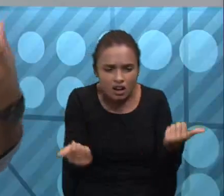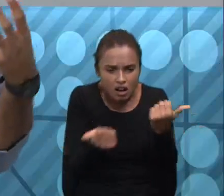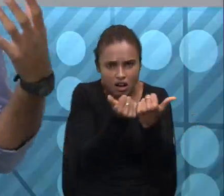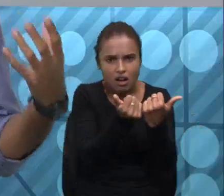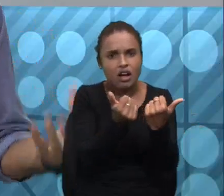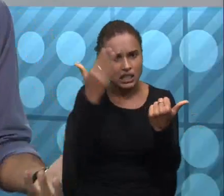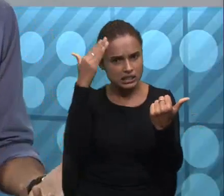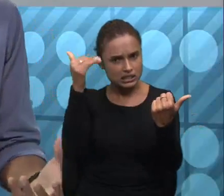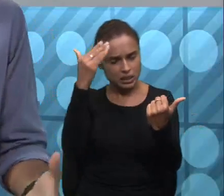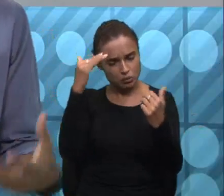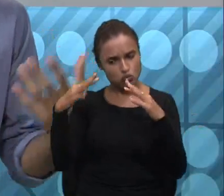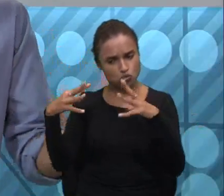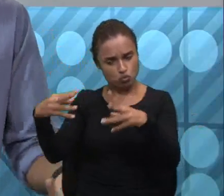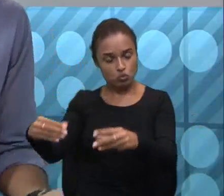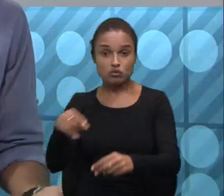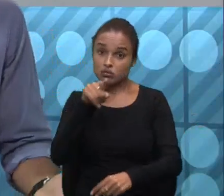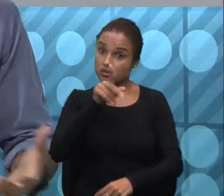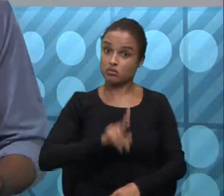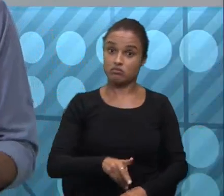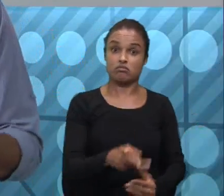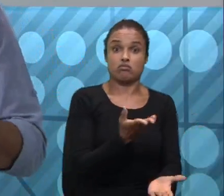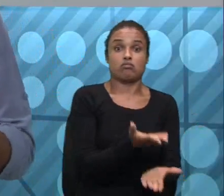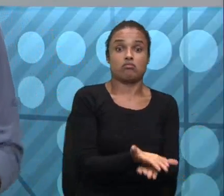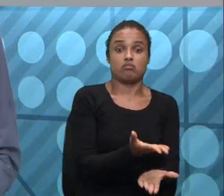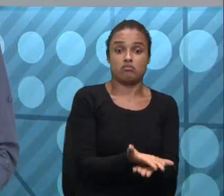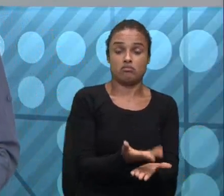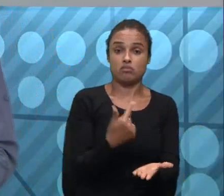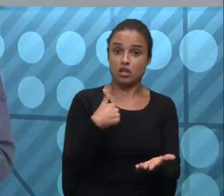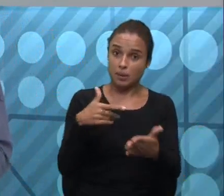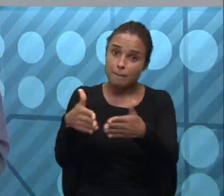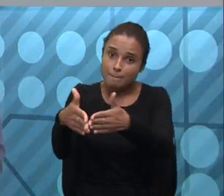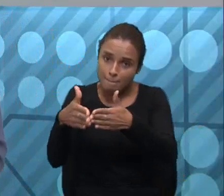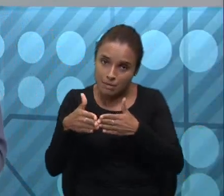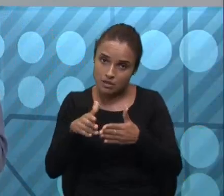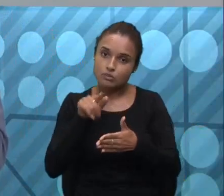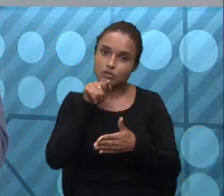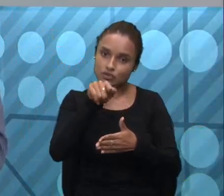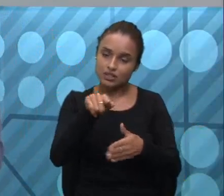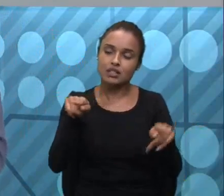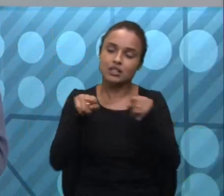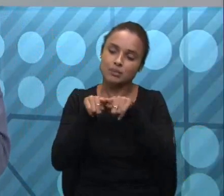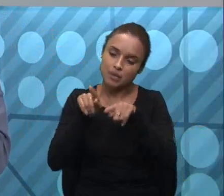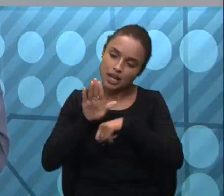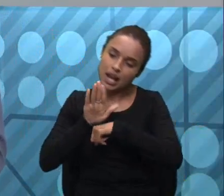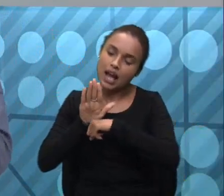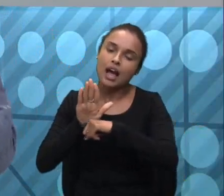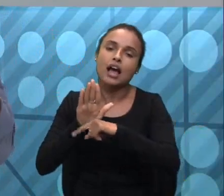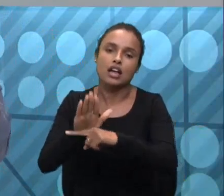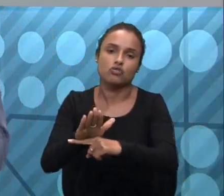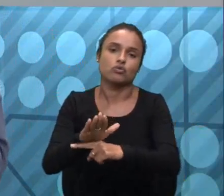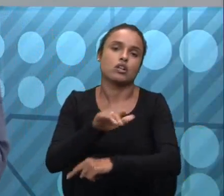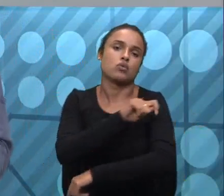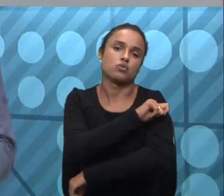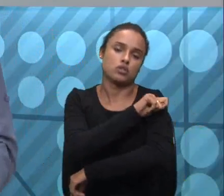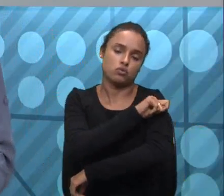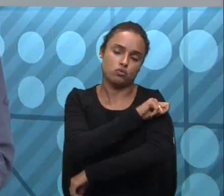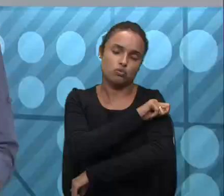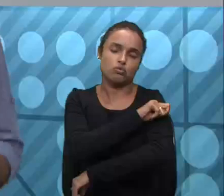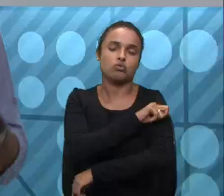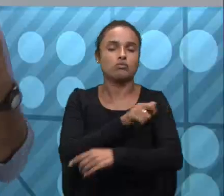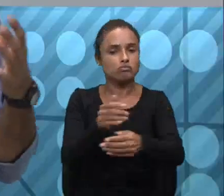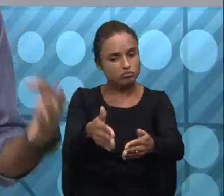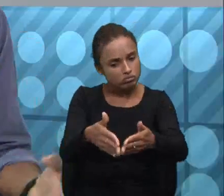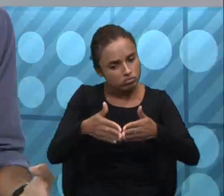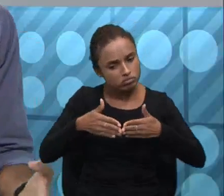Então, peça isso também, eu peço isso dos alunos também, tá certo? Conto muito com o apoio e a participação de vocês na